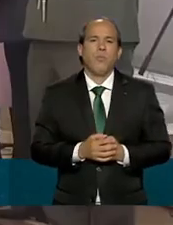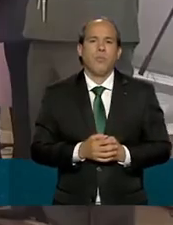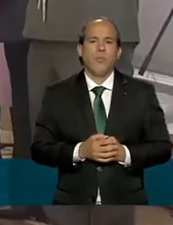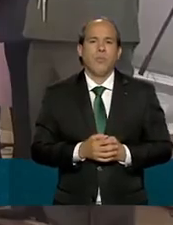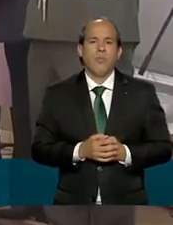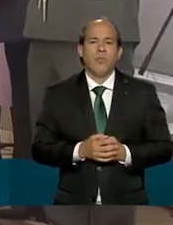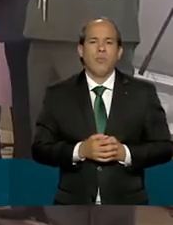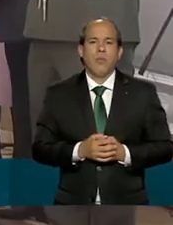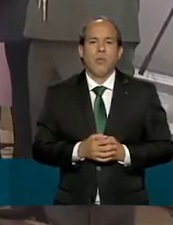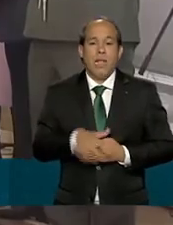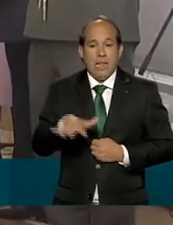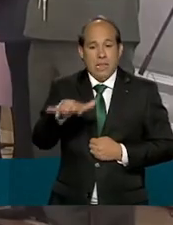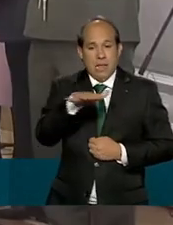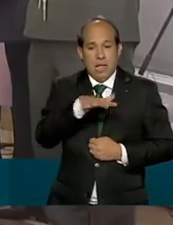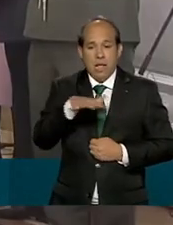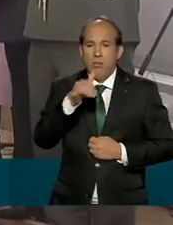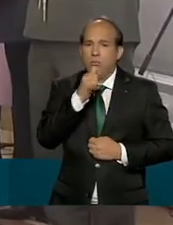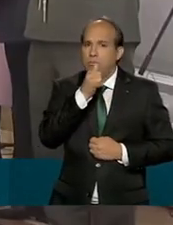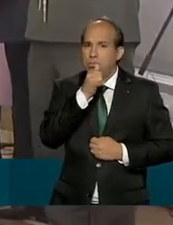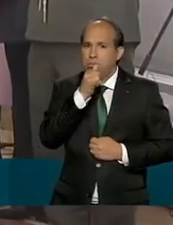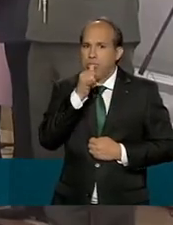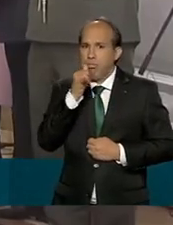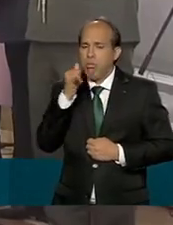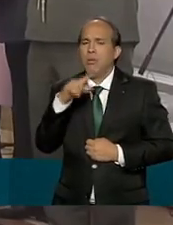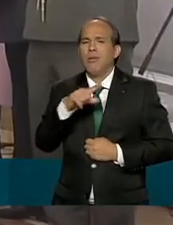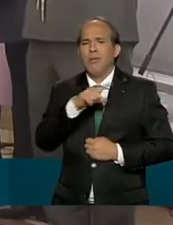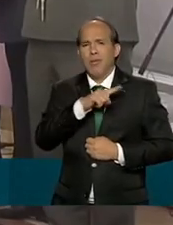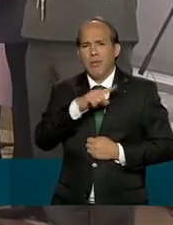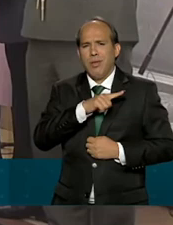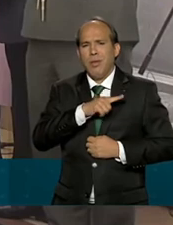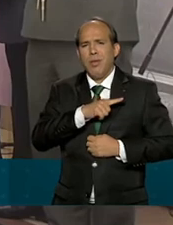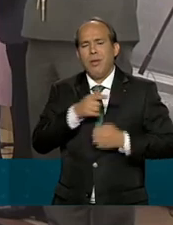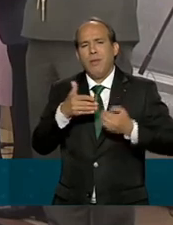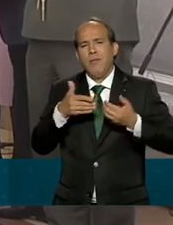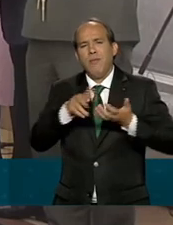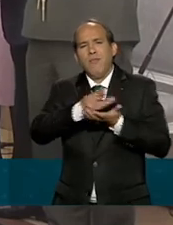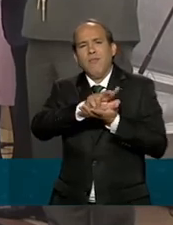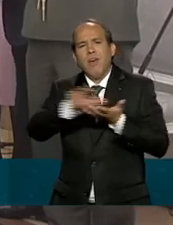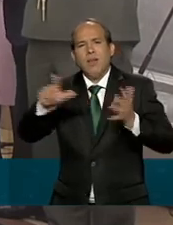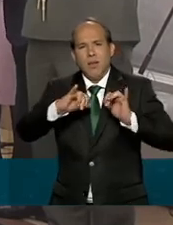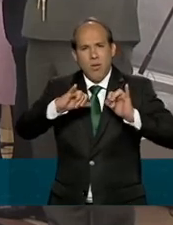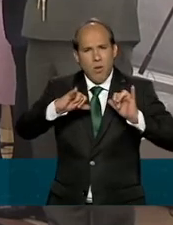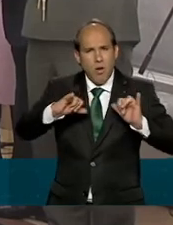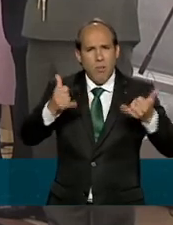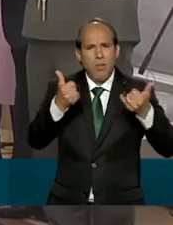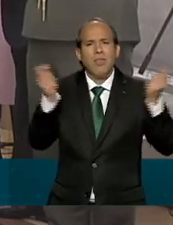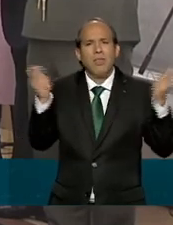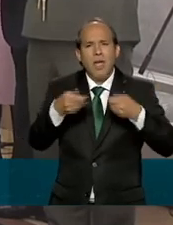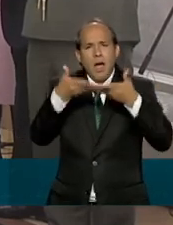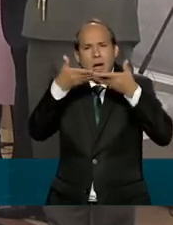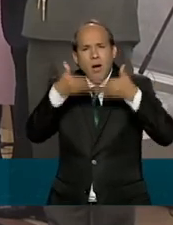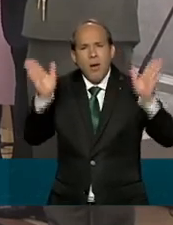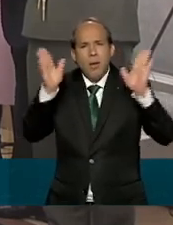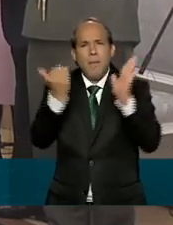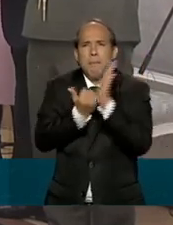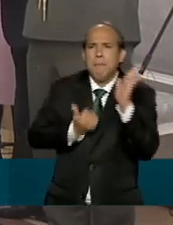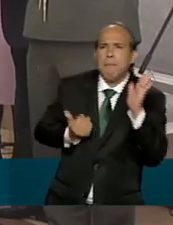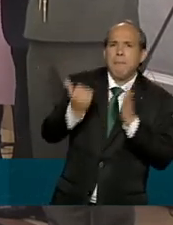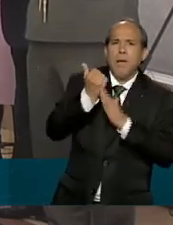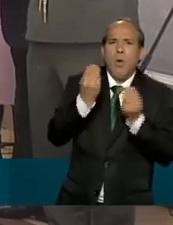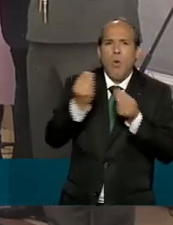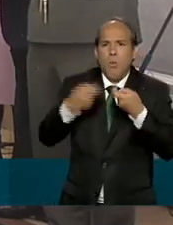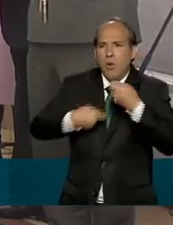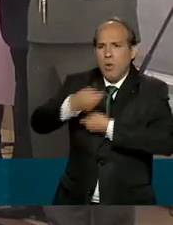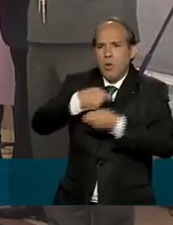No campo da energia, existem amplas oportunidades para ampliarmos negócios nas áreas de exploração de